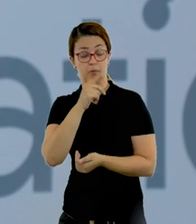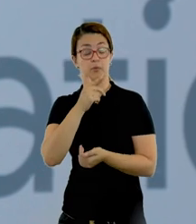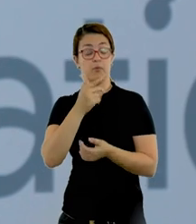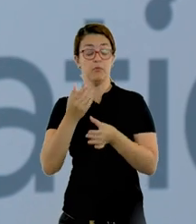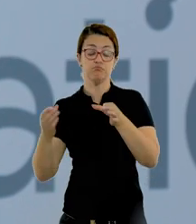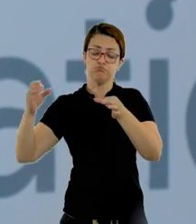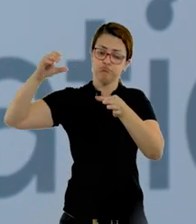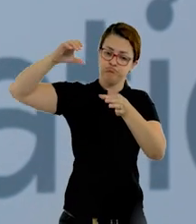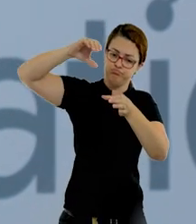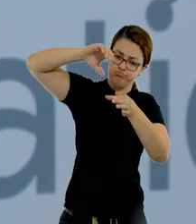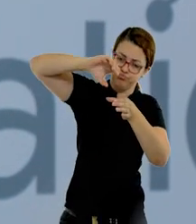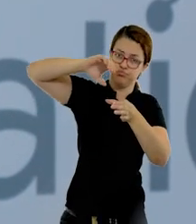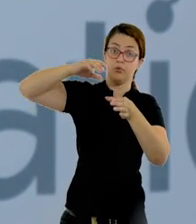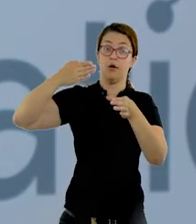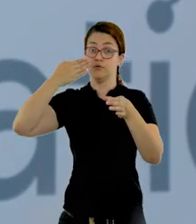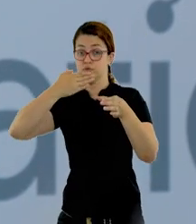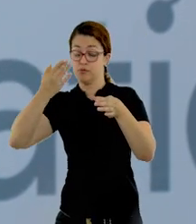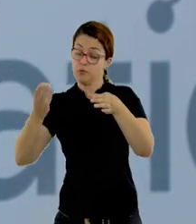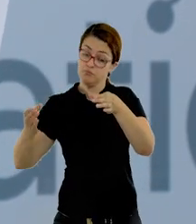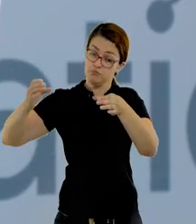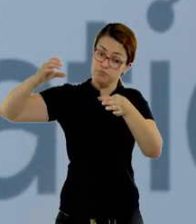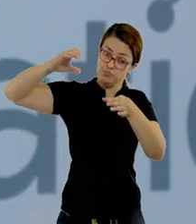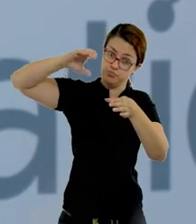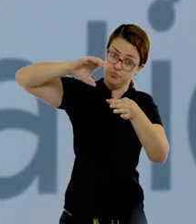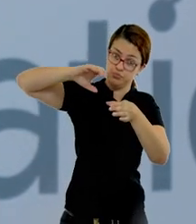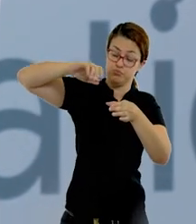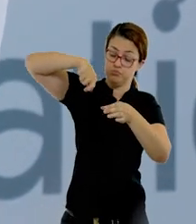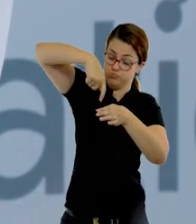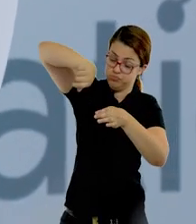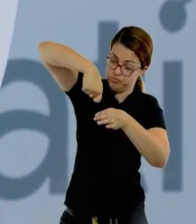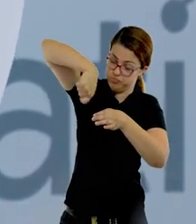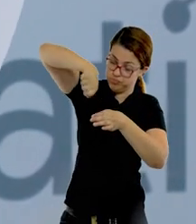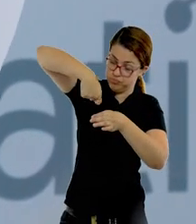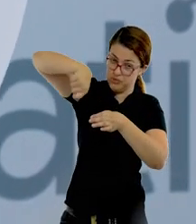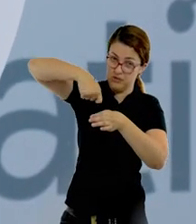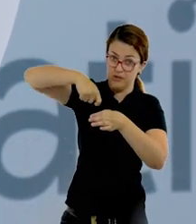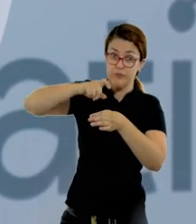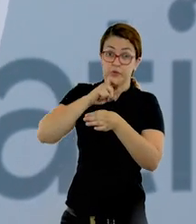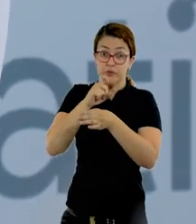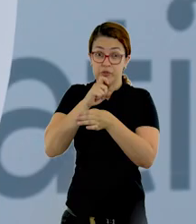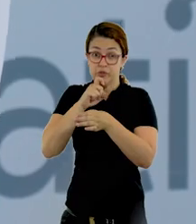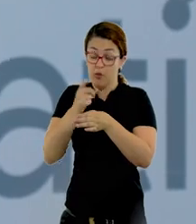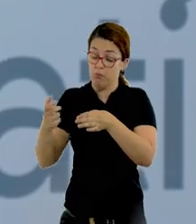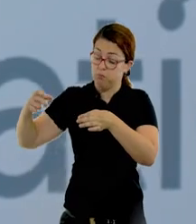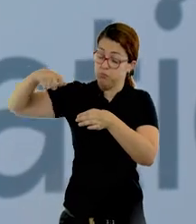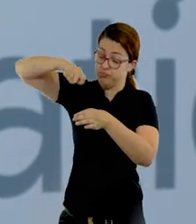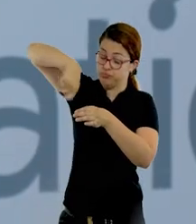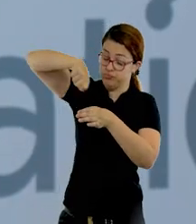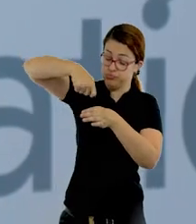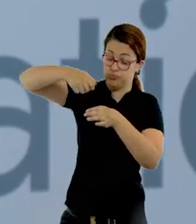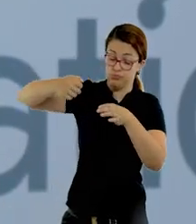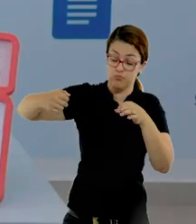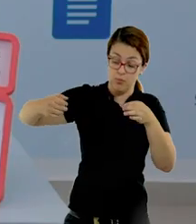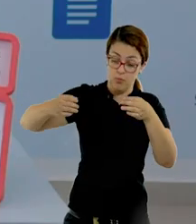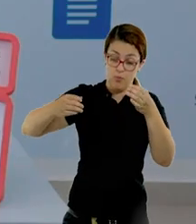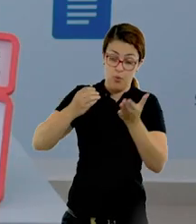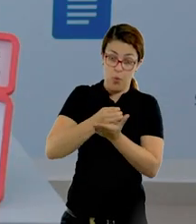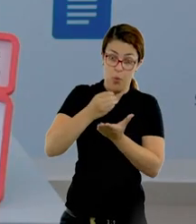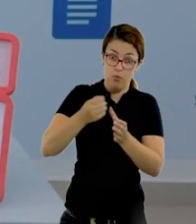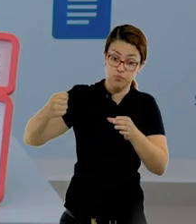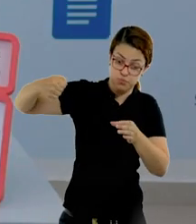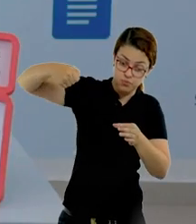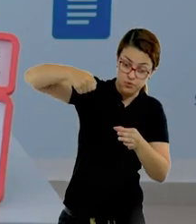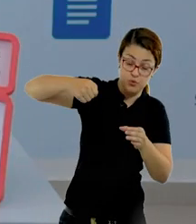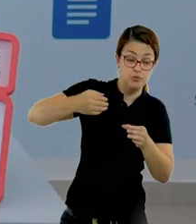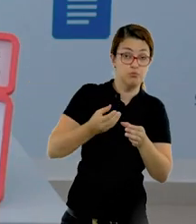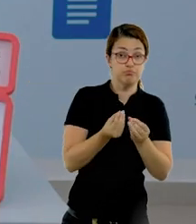açúcar. Despeje o suco em uma jarra e coloque gelo. Agora é só servir. Que